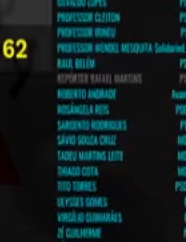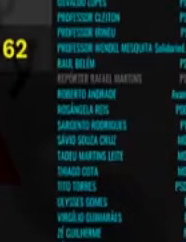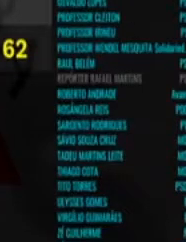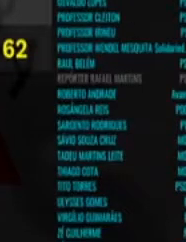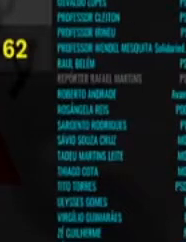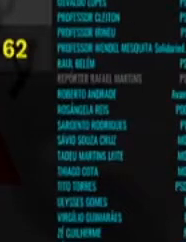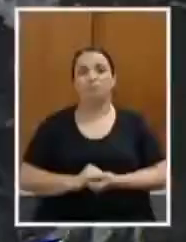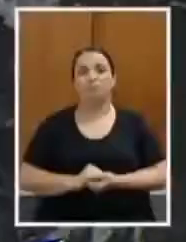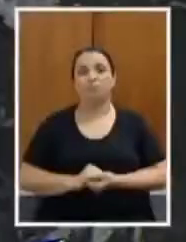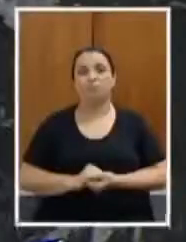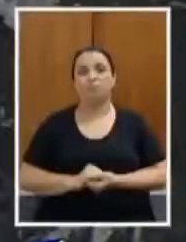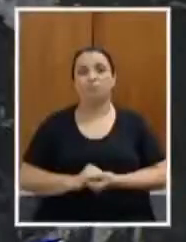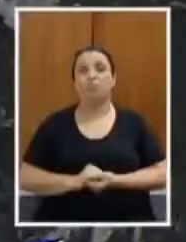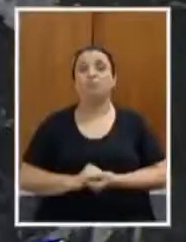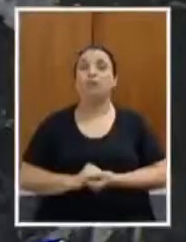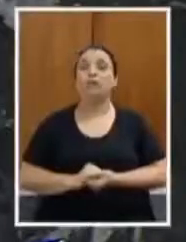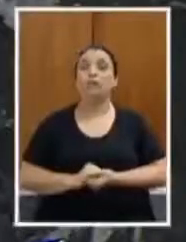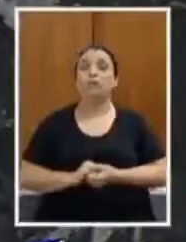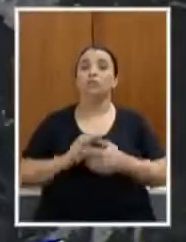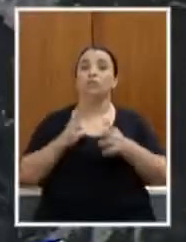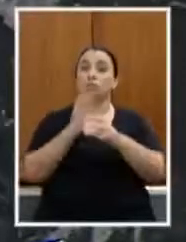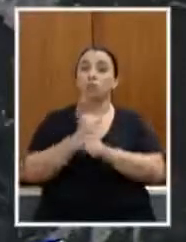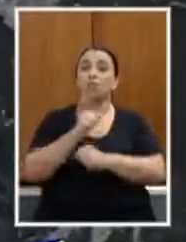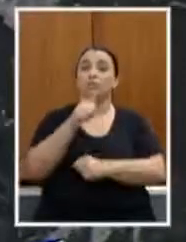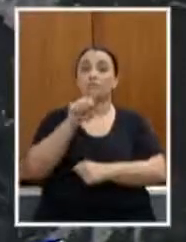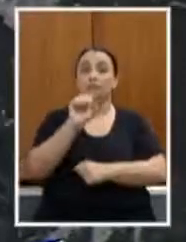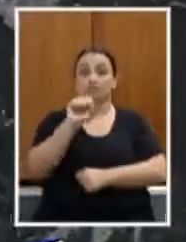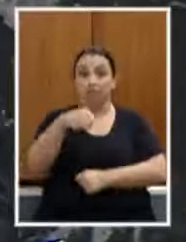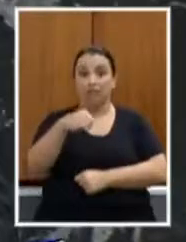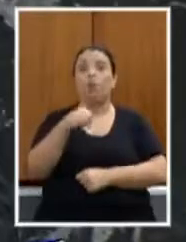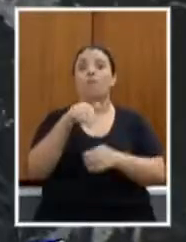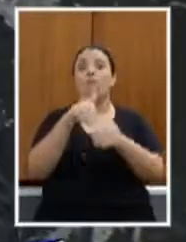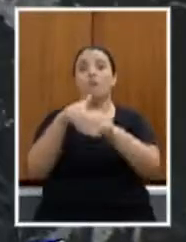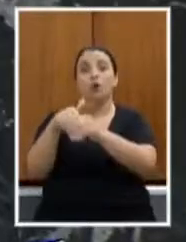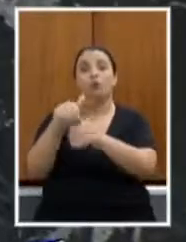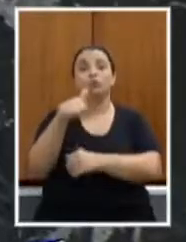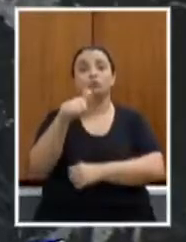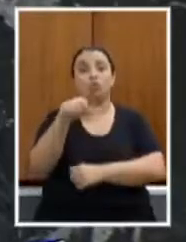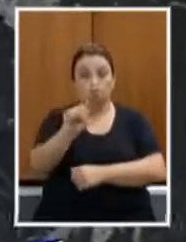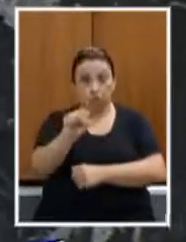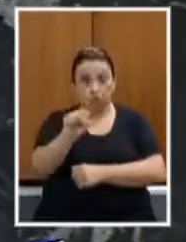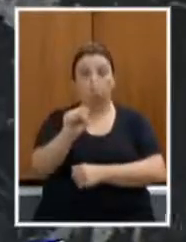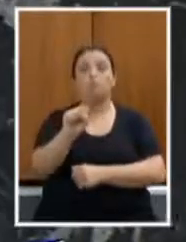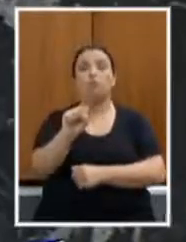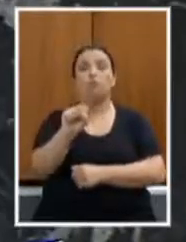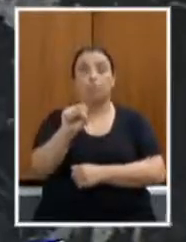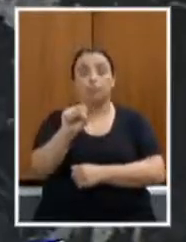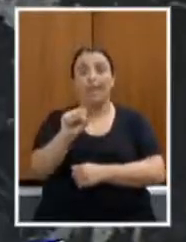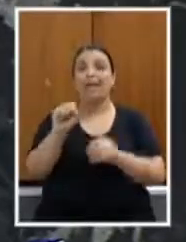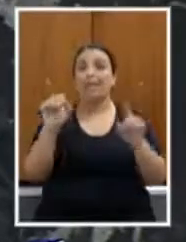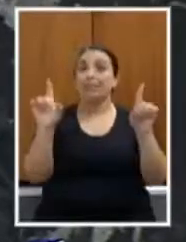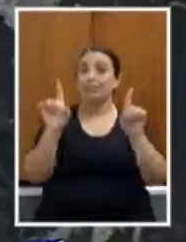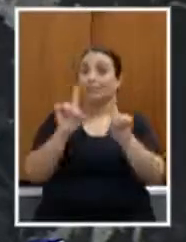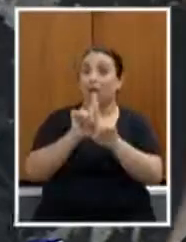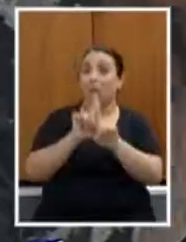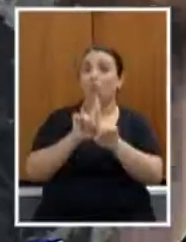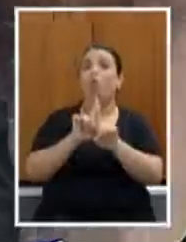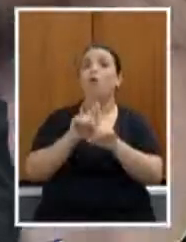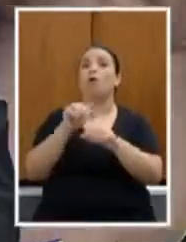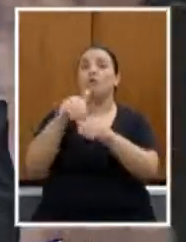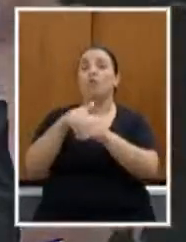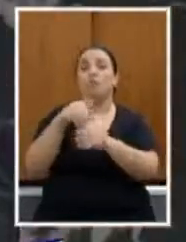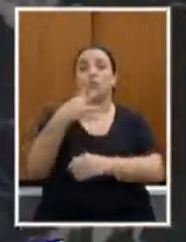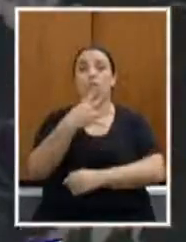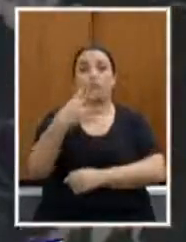Não, eu votei. Votaram sim, 18 senhoras e senhores deputados. Votaram não,